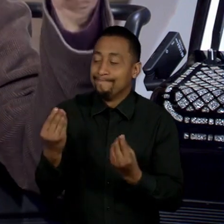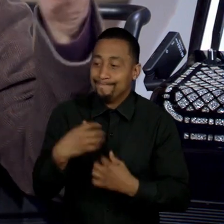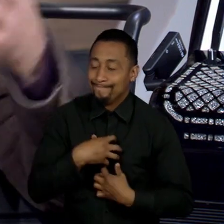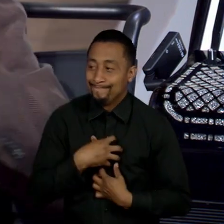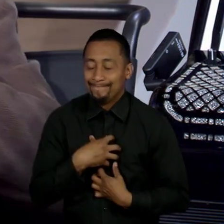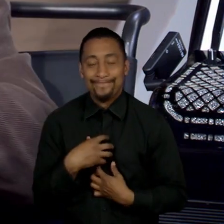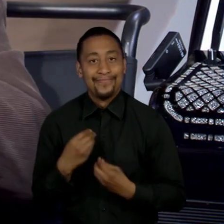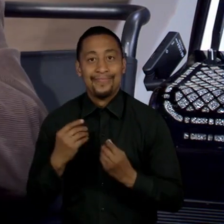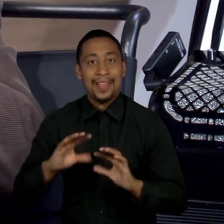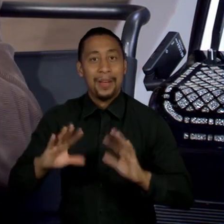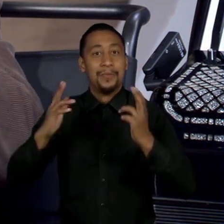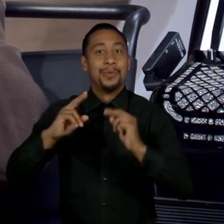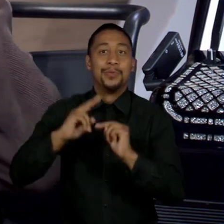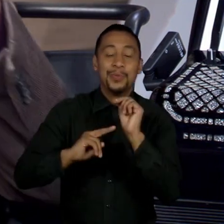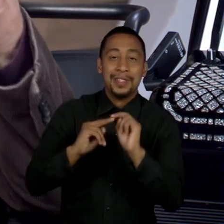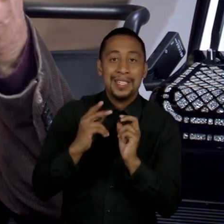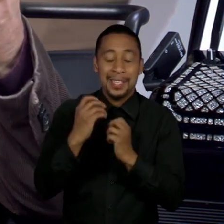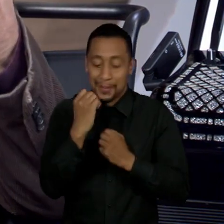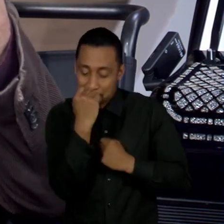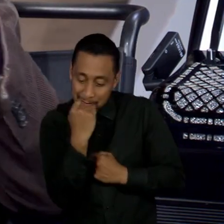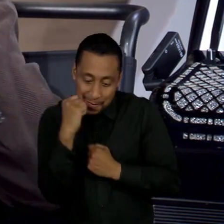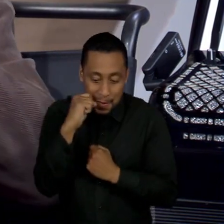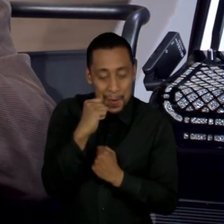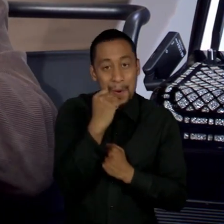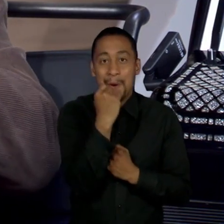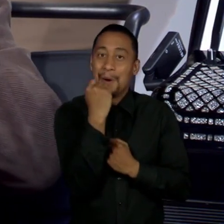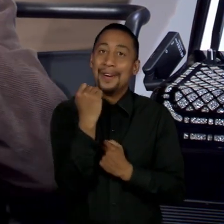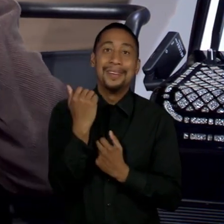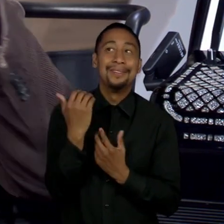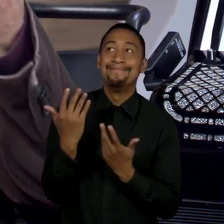vamos dizer assim, jamais ele vai ser